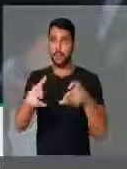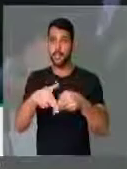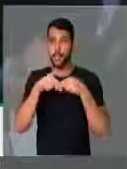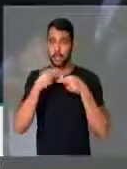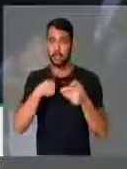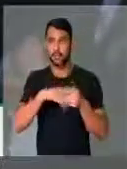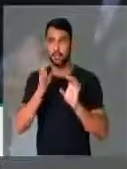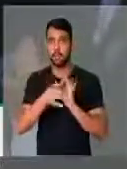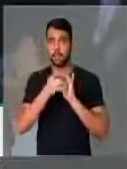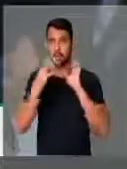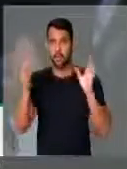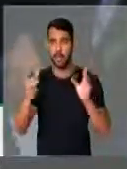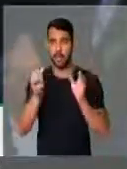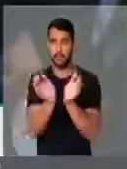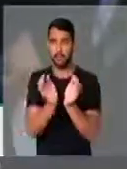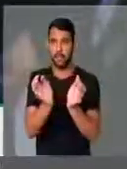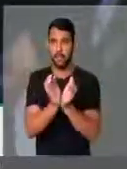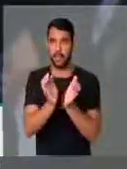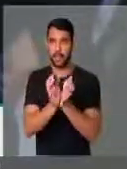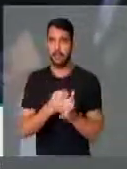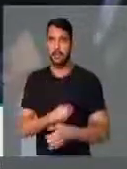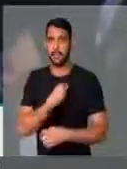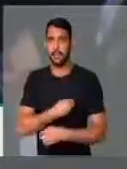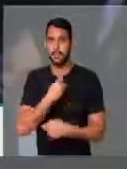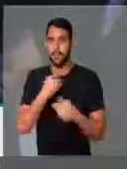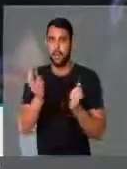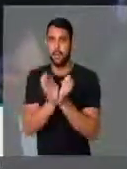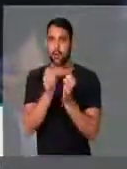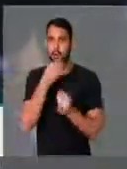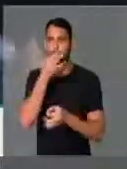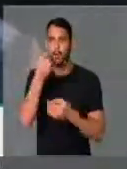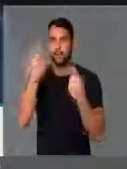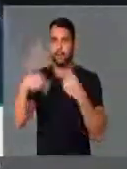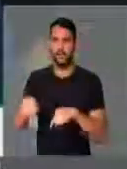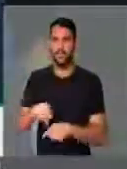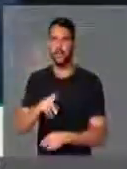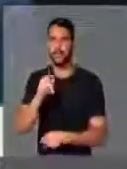caso nós vamos liberar, que a bancada está com posições diferenciadas. PCdoB.